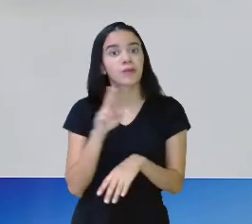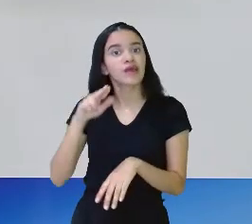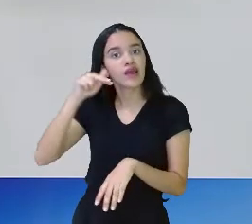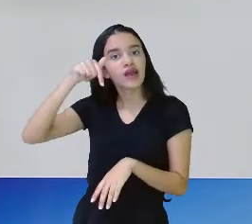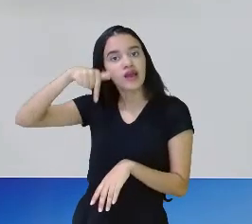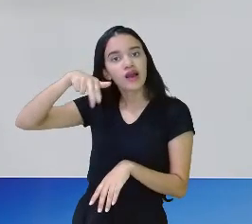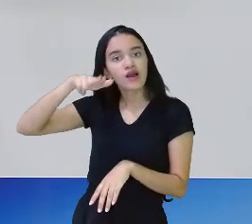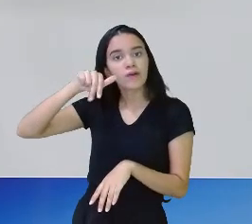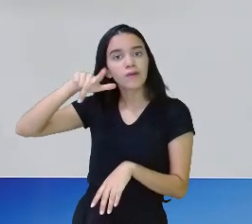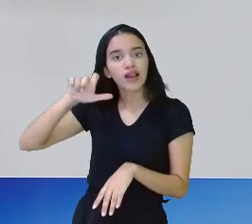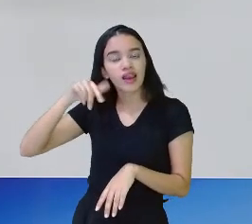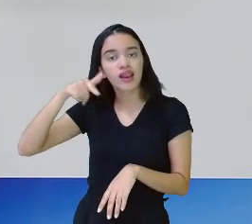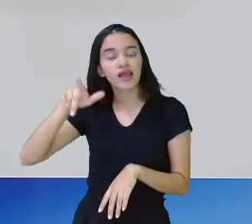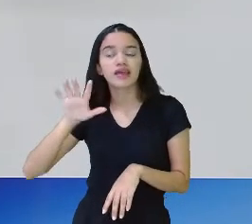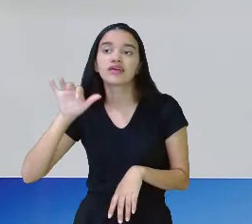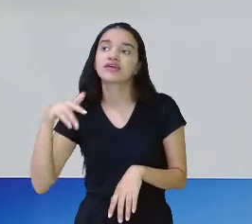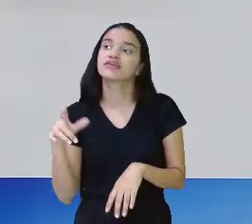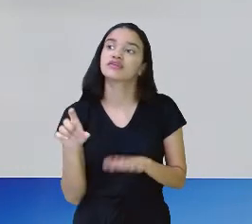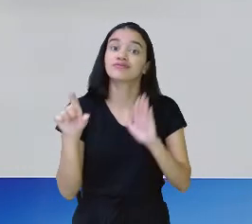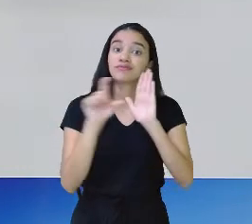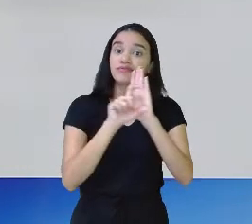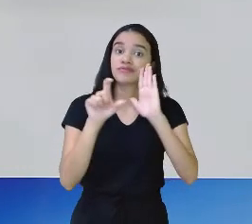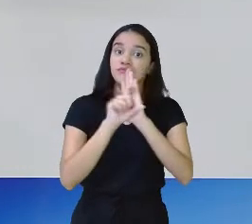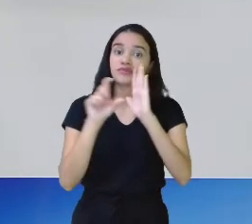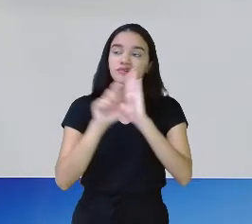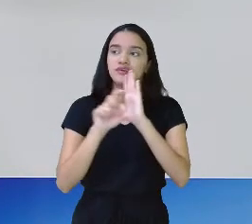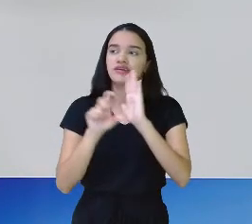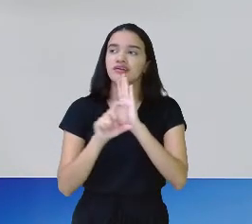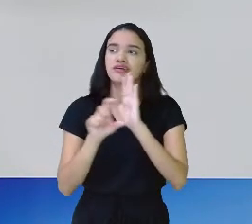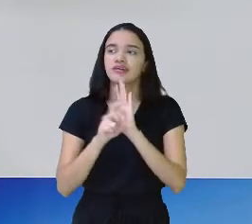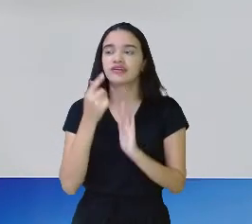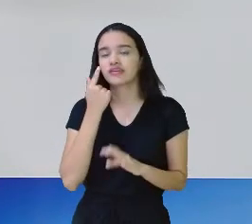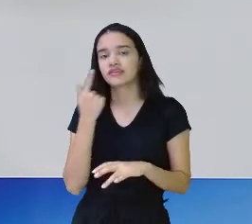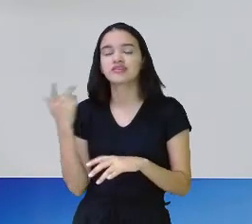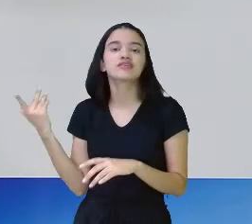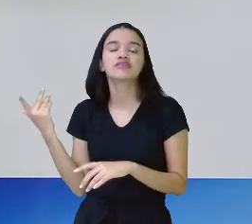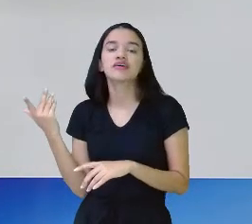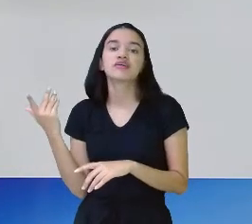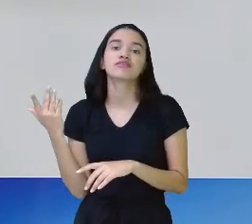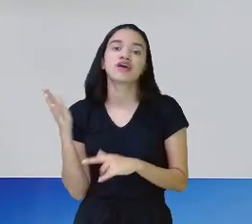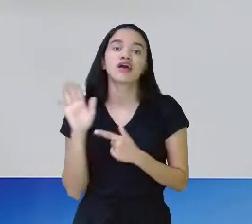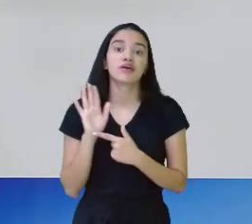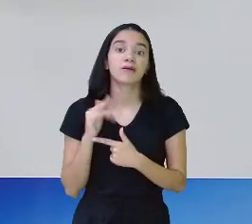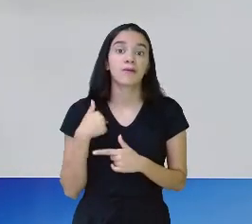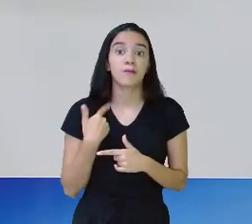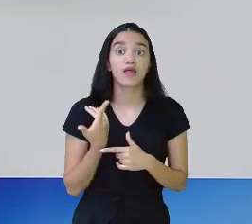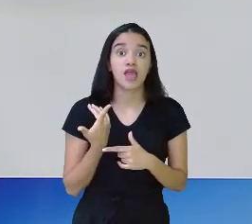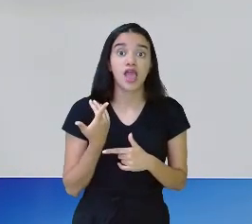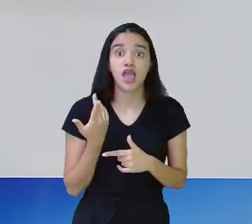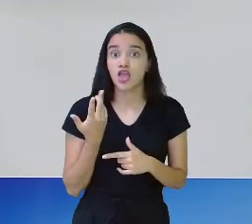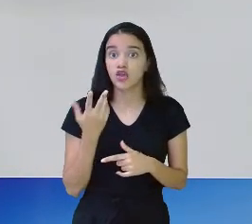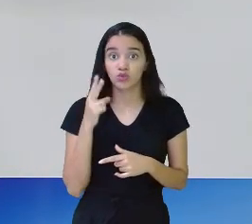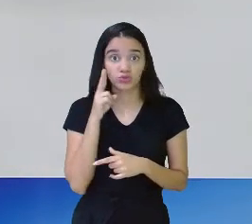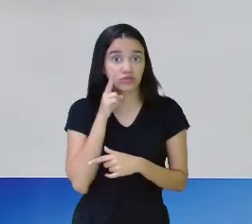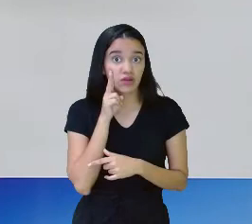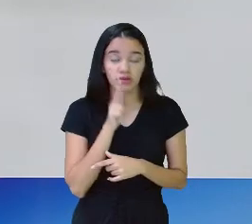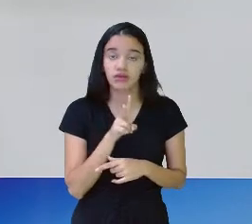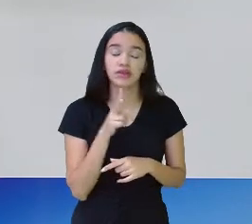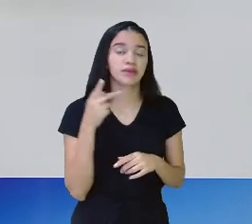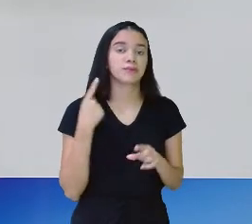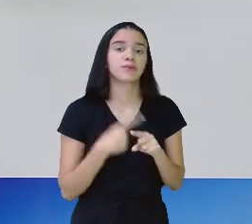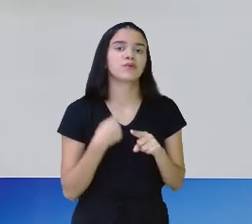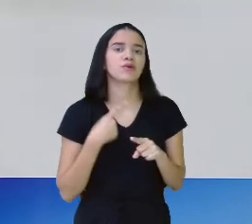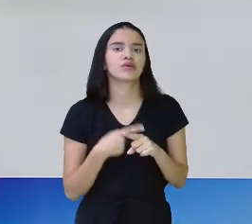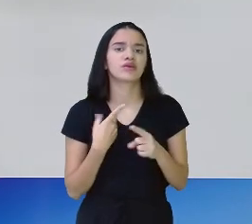certo? Este trechozinho, ele estava lá naquela página que eu li para vocês e eu fiz questão de não ler naquela hora, porque eu